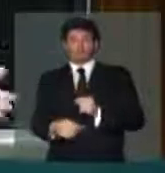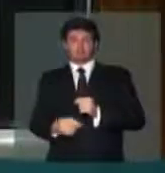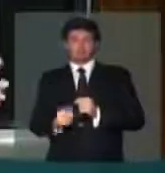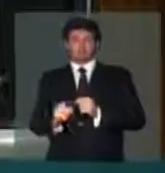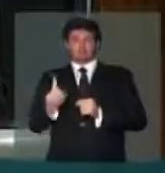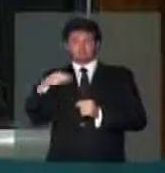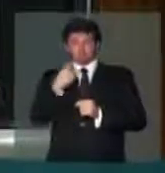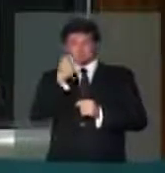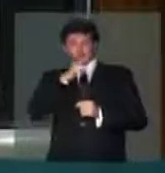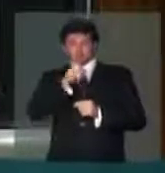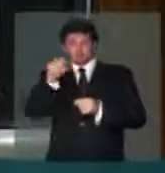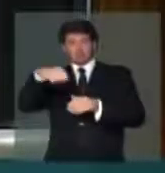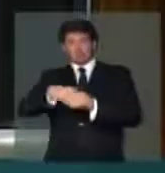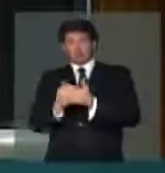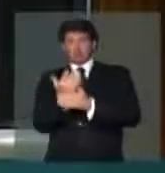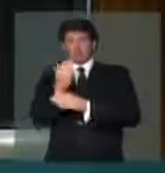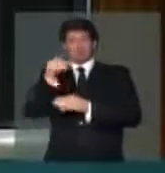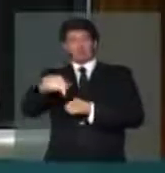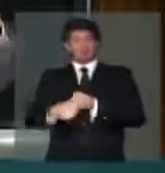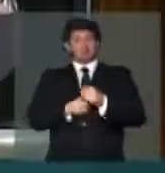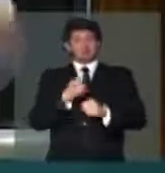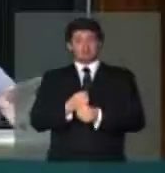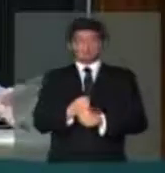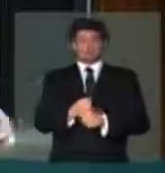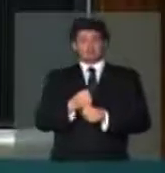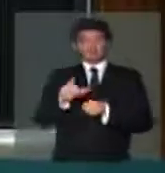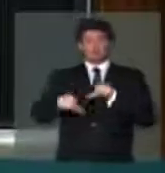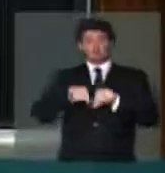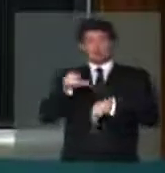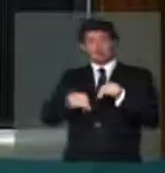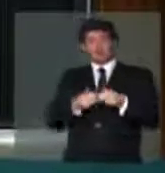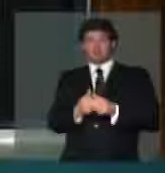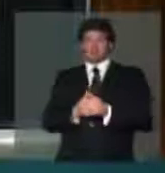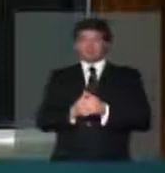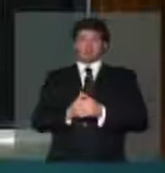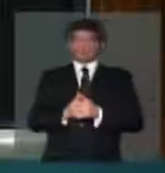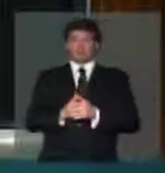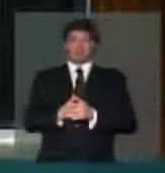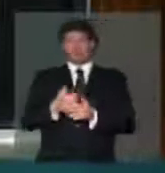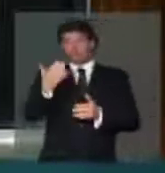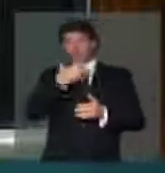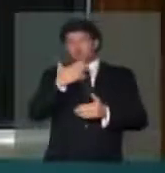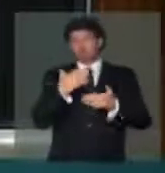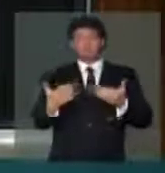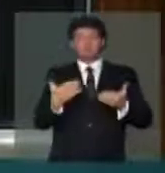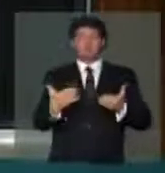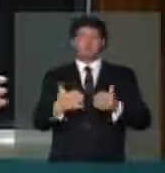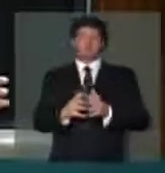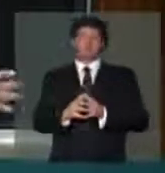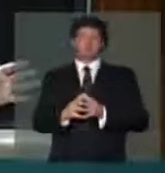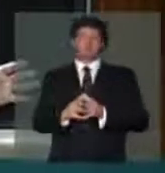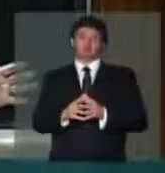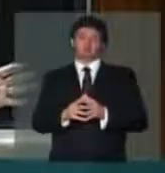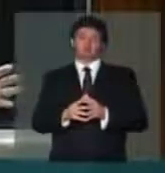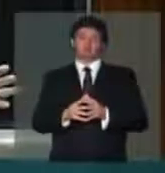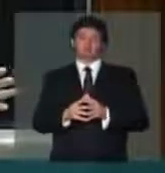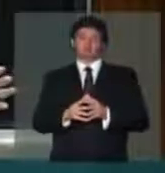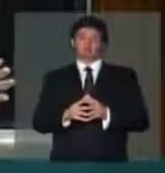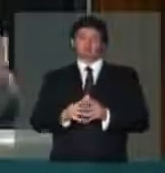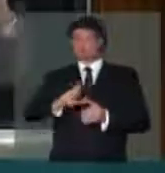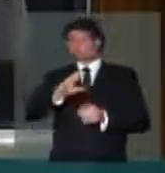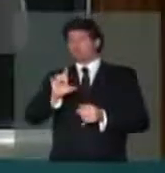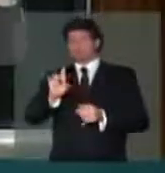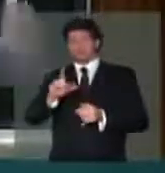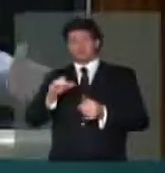gente plantar este ano, aliás, para a gente colher as frutas que estão plantadas. Não é apenas que vai